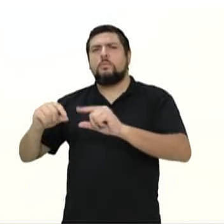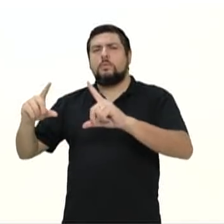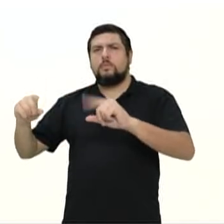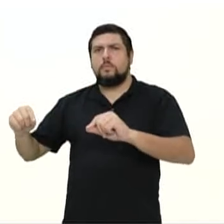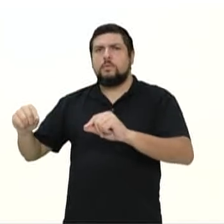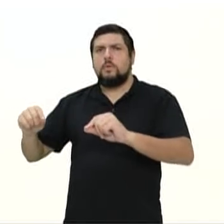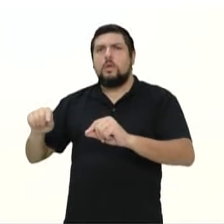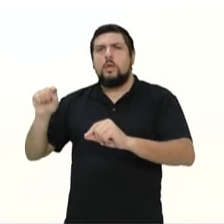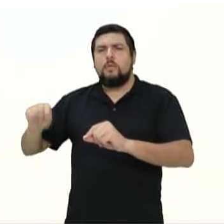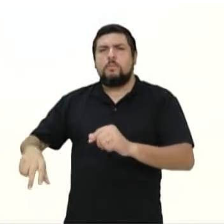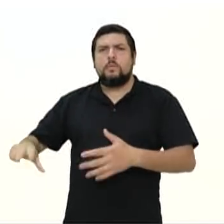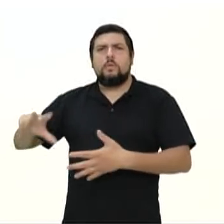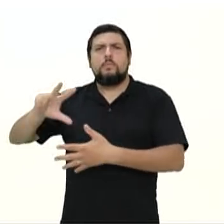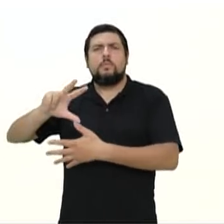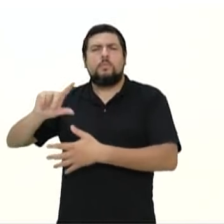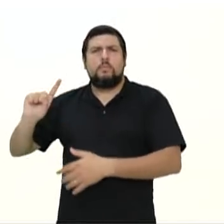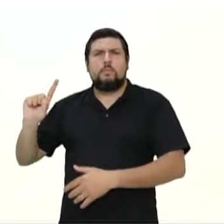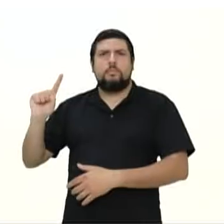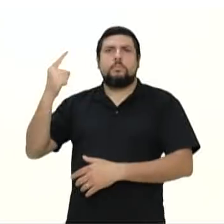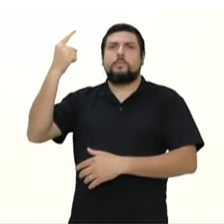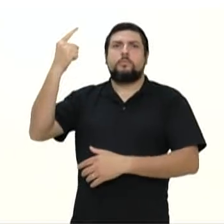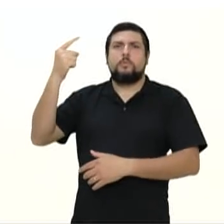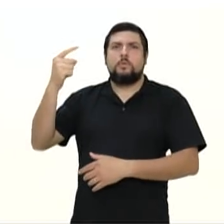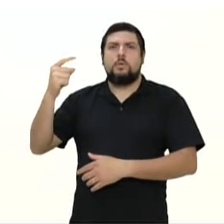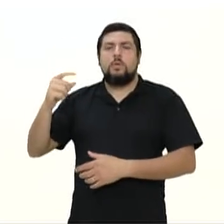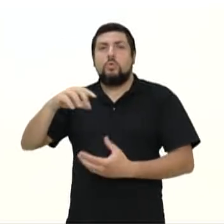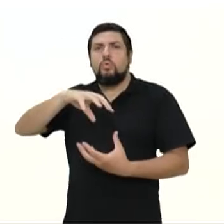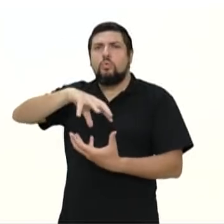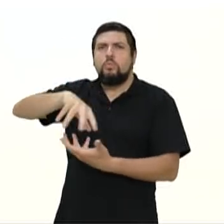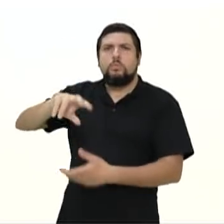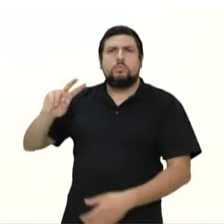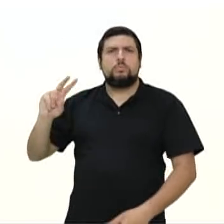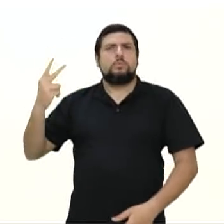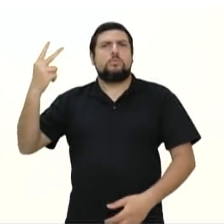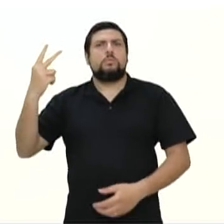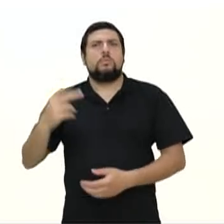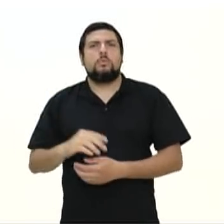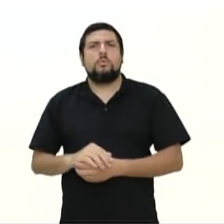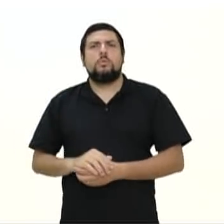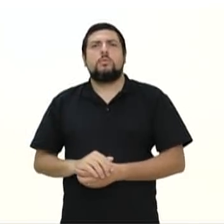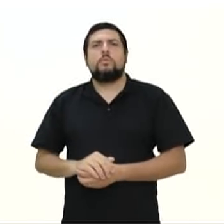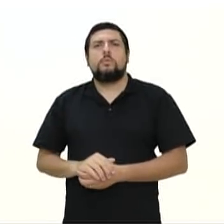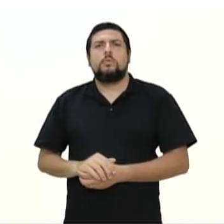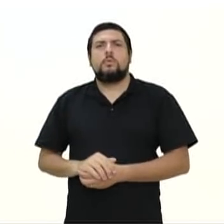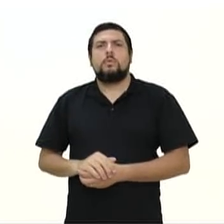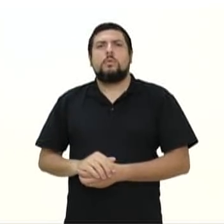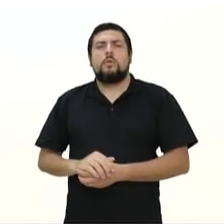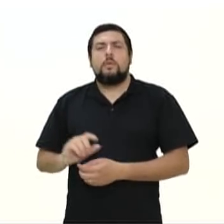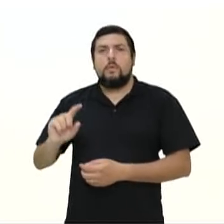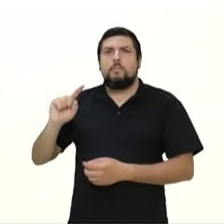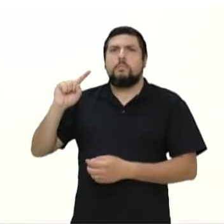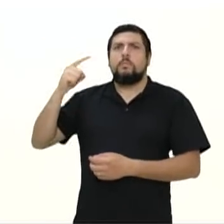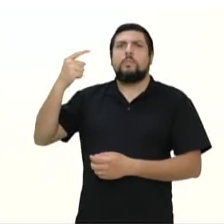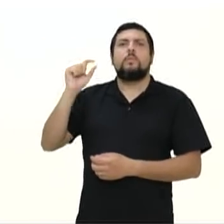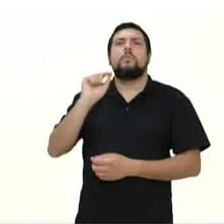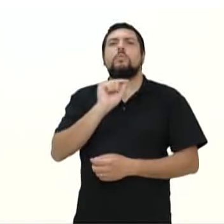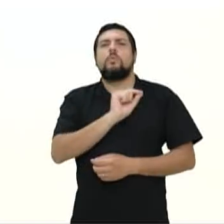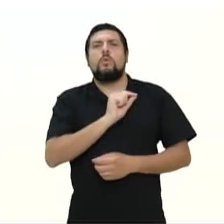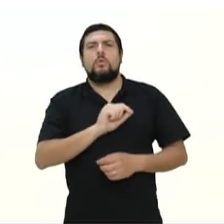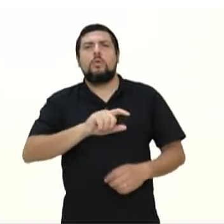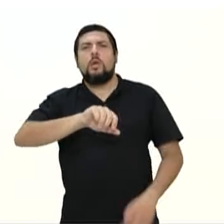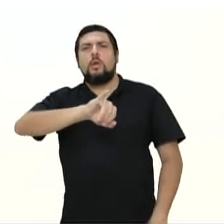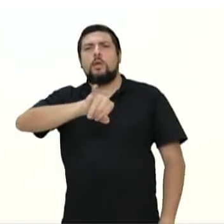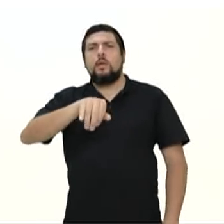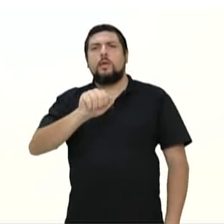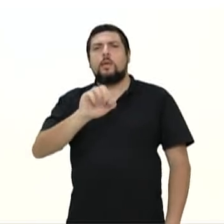em atividade na América Latina e o segundo maior do mundo, através apenas de